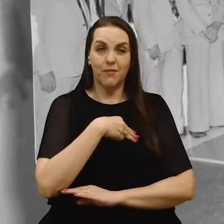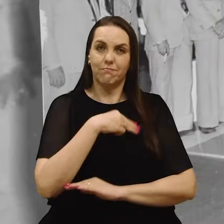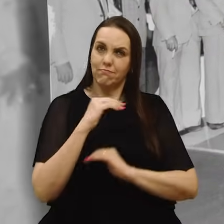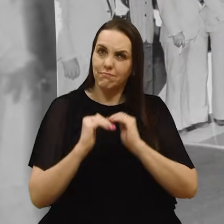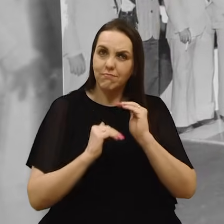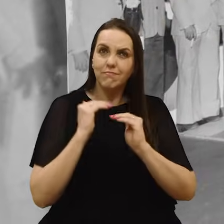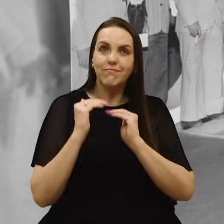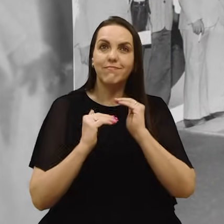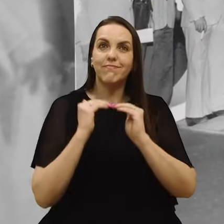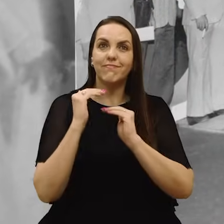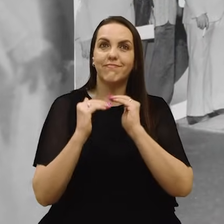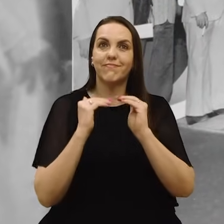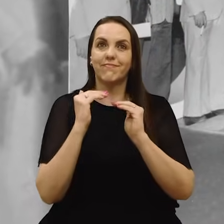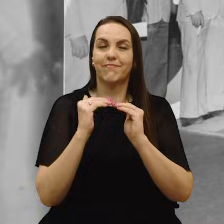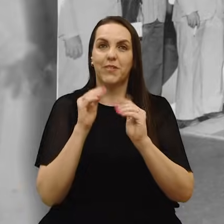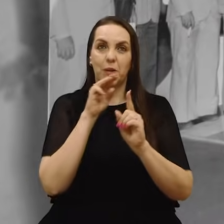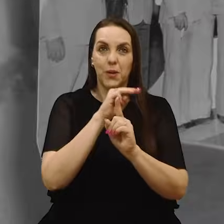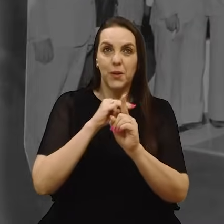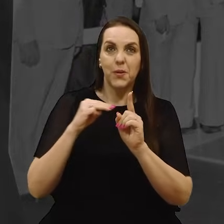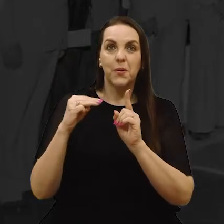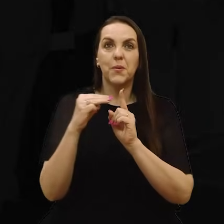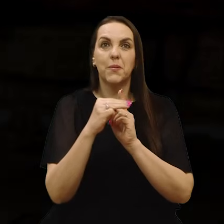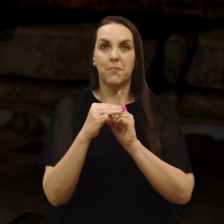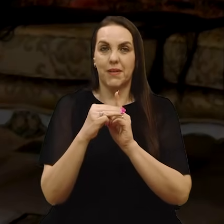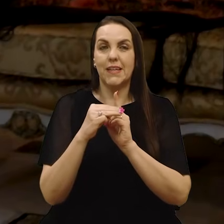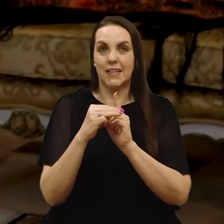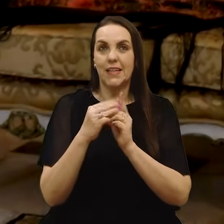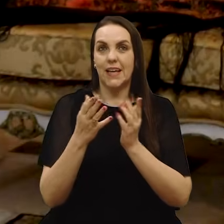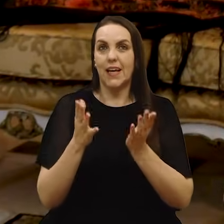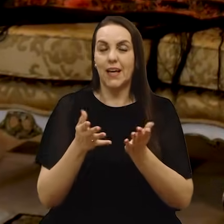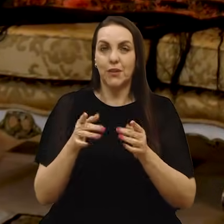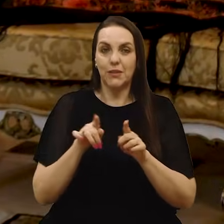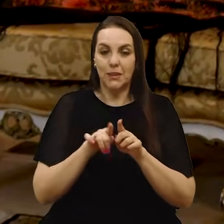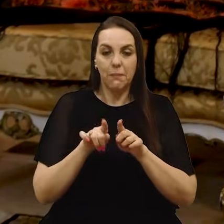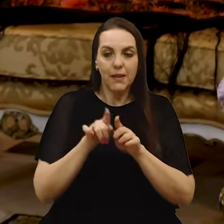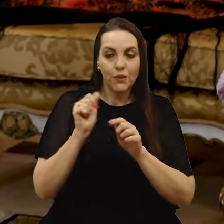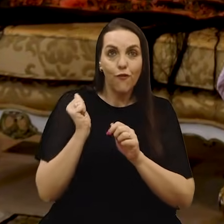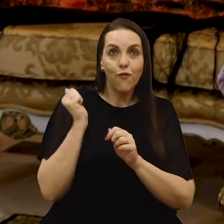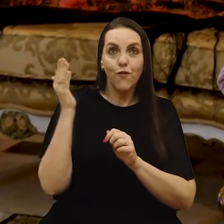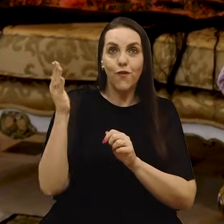Polo crescesse tanto que o mercado